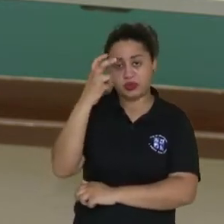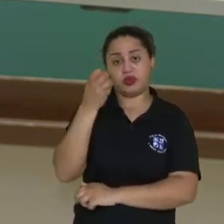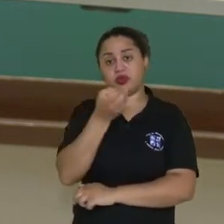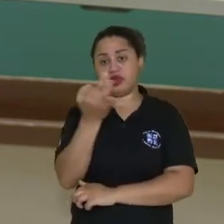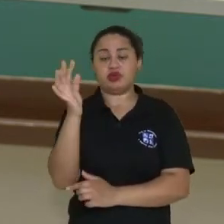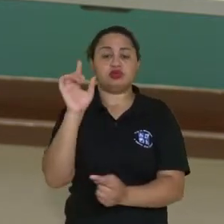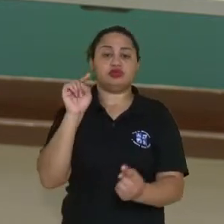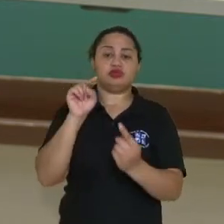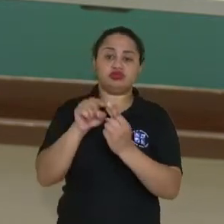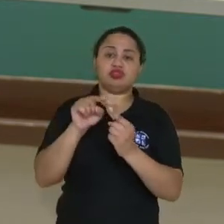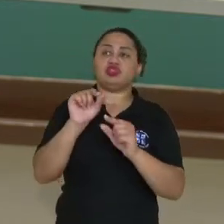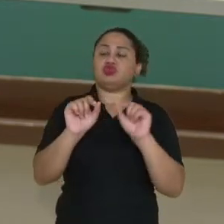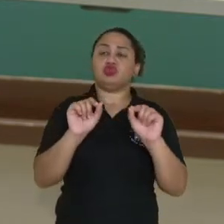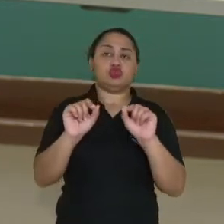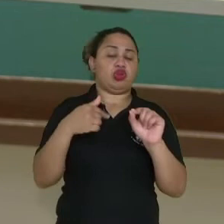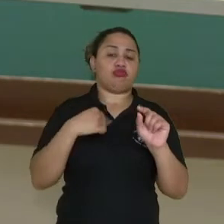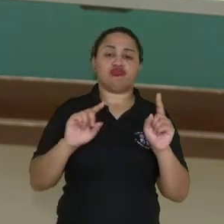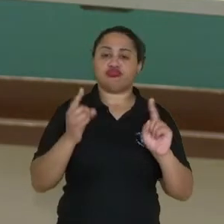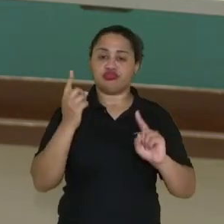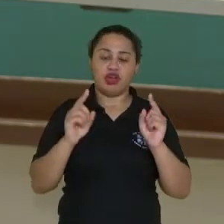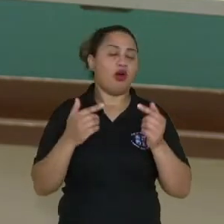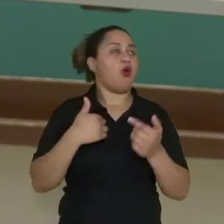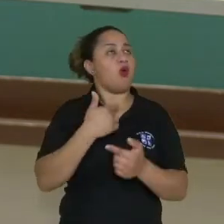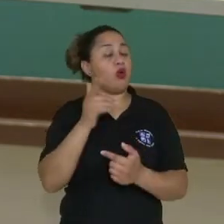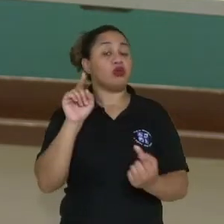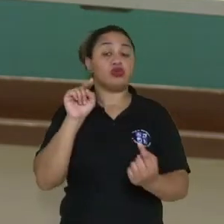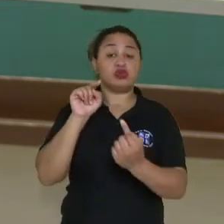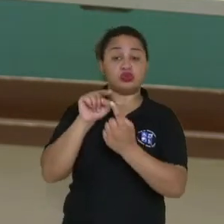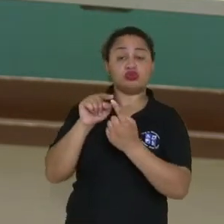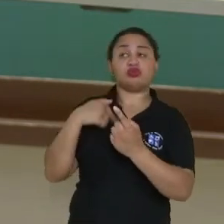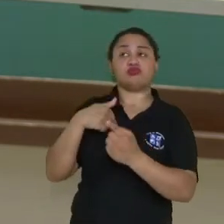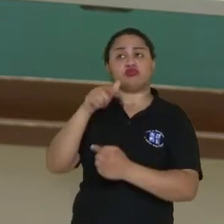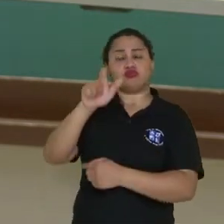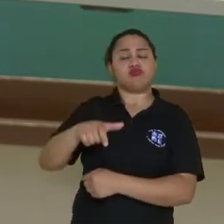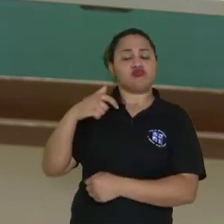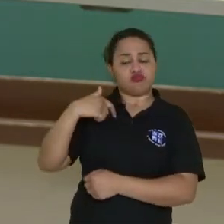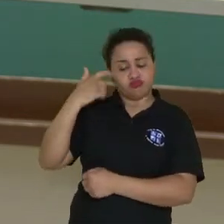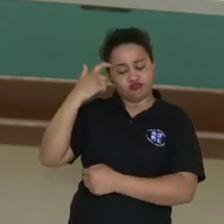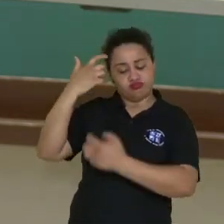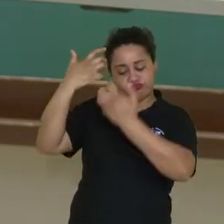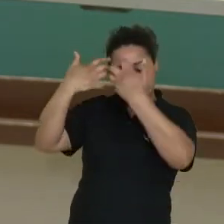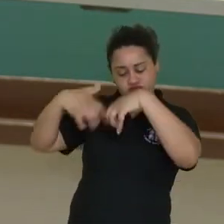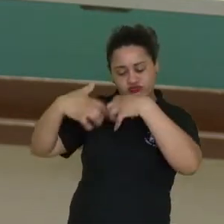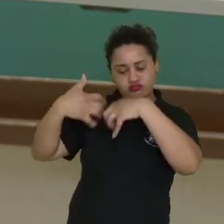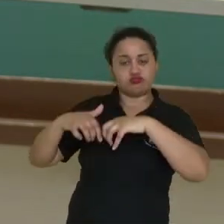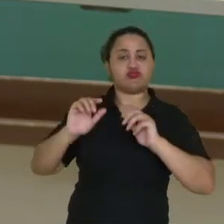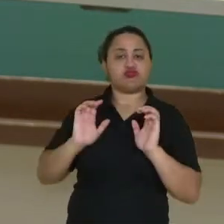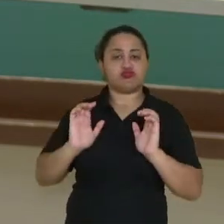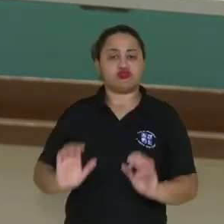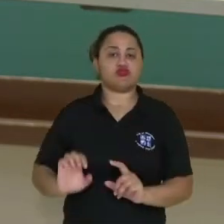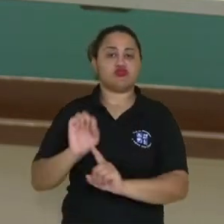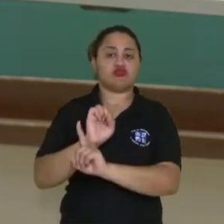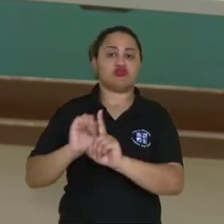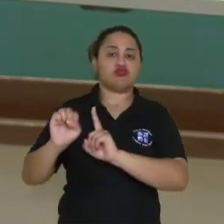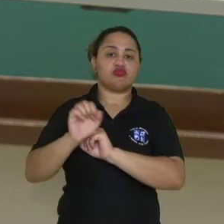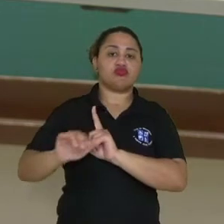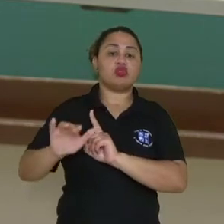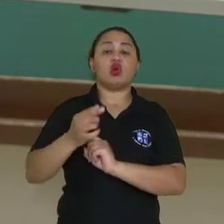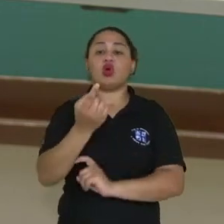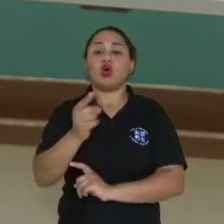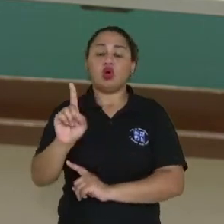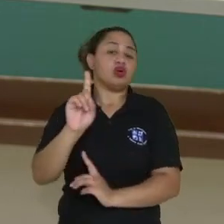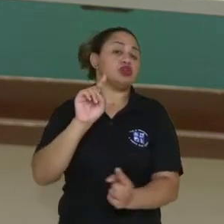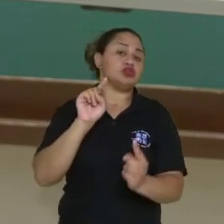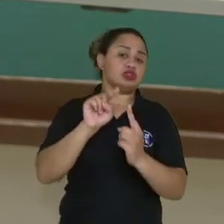finalidade apenas de entretenimento, outras com finalidade de promover uma reflexão mesmo, né, sobre um comportamento social e outras com finalidade